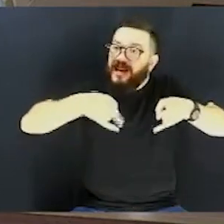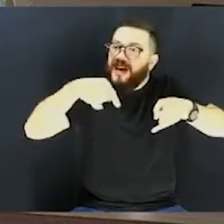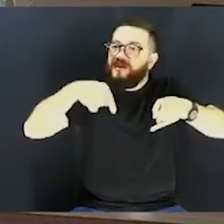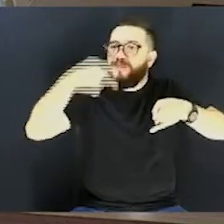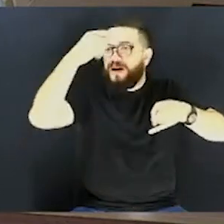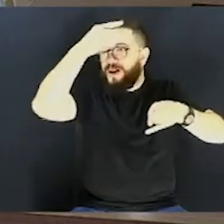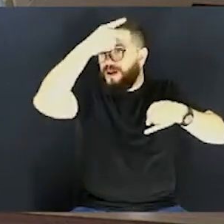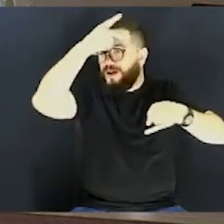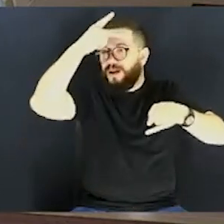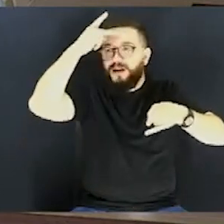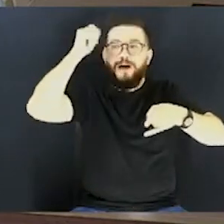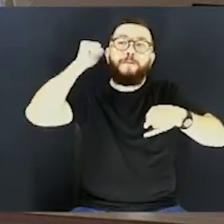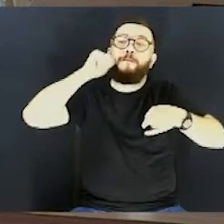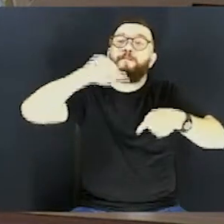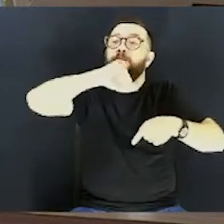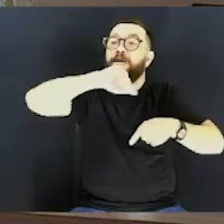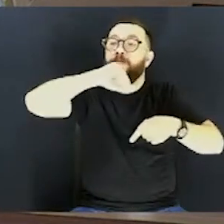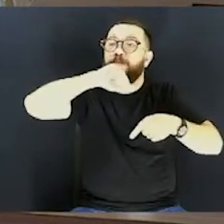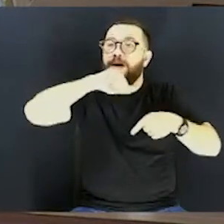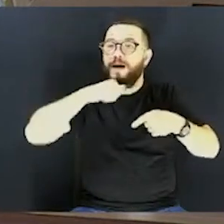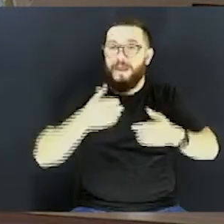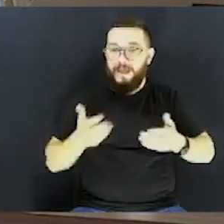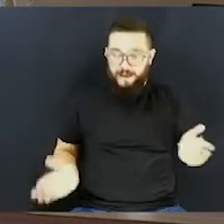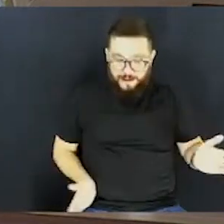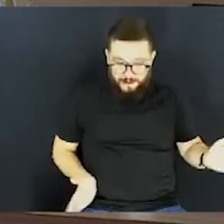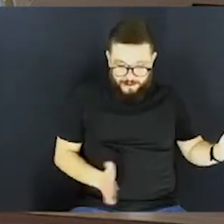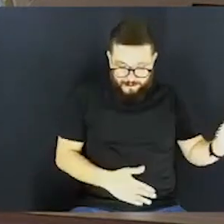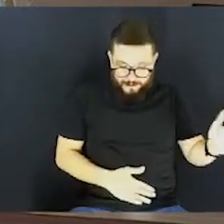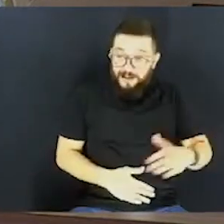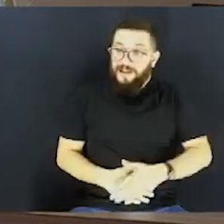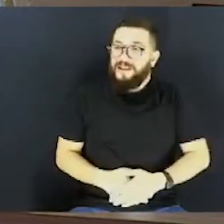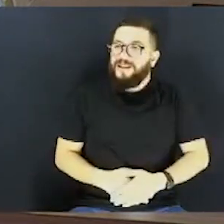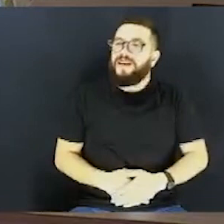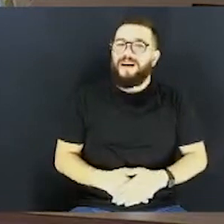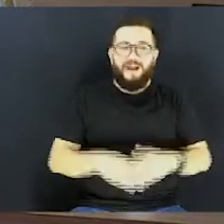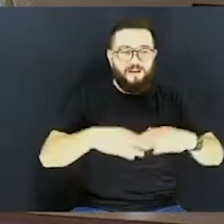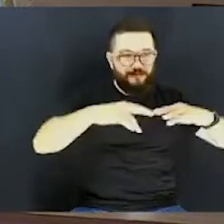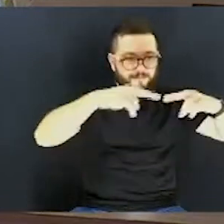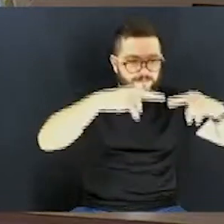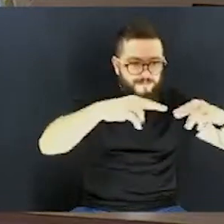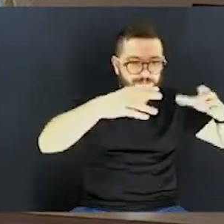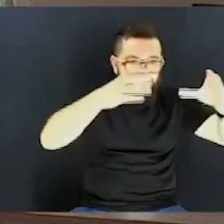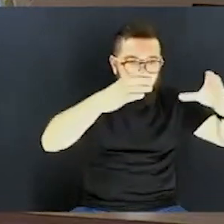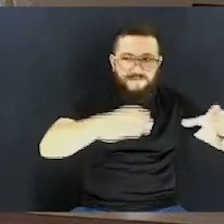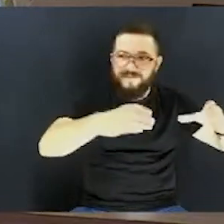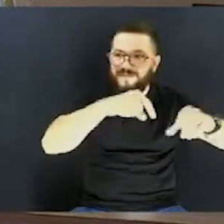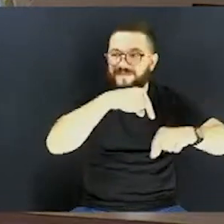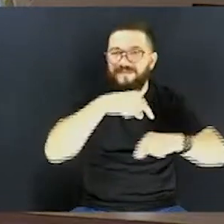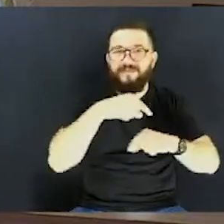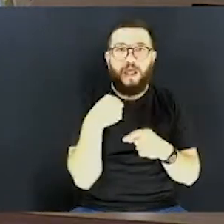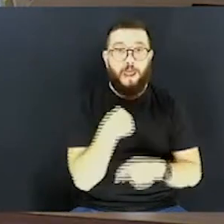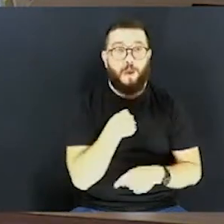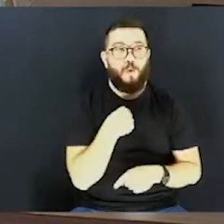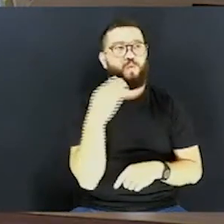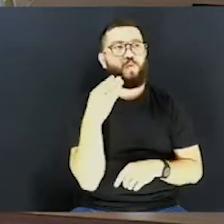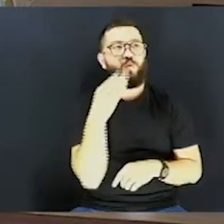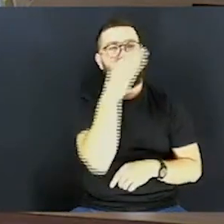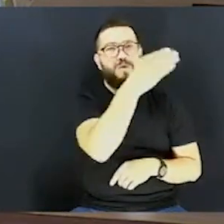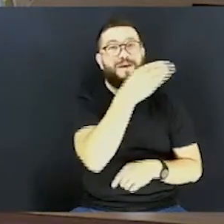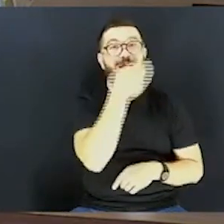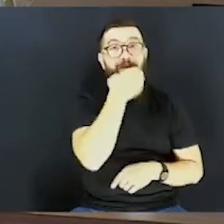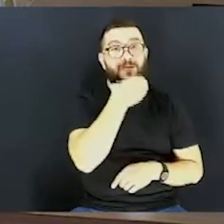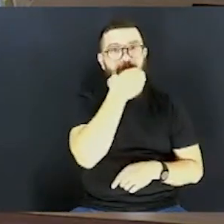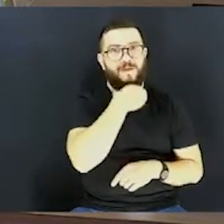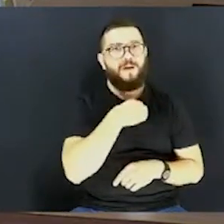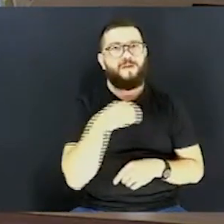troca dos seus bebês, né? E eu gosto de contar essa história. Logo que eu fui eleita, fui visitar o prefeito, vereador Indiara e eu fomos lá visitar